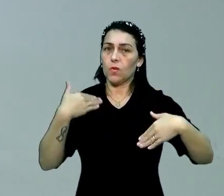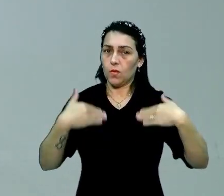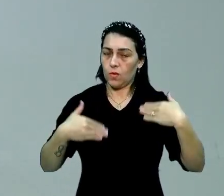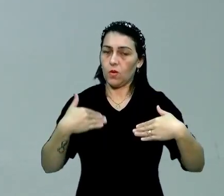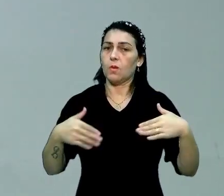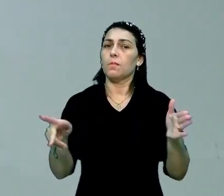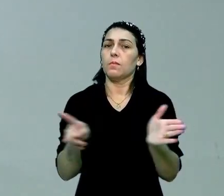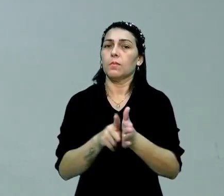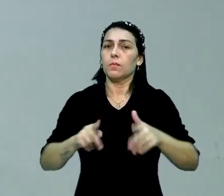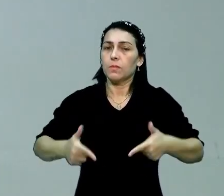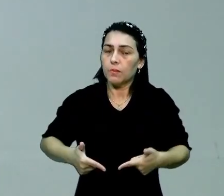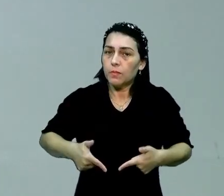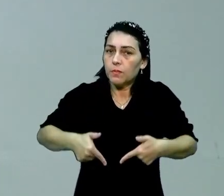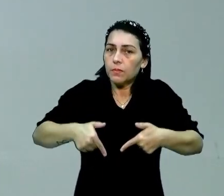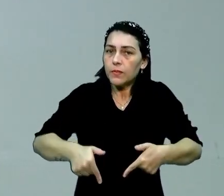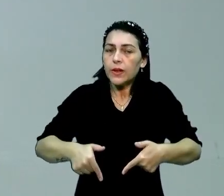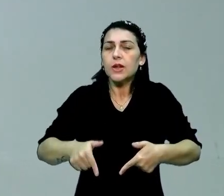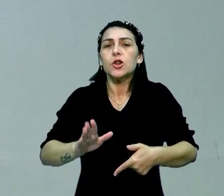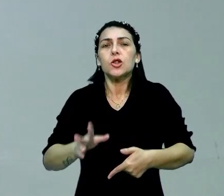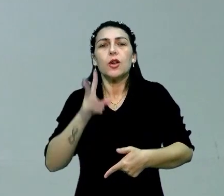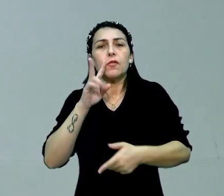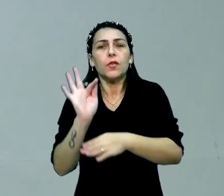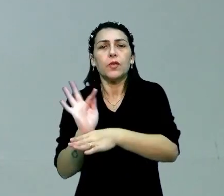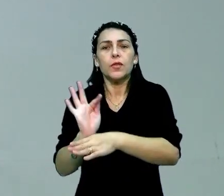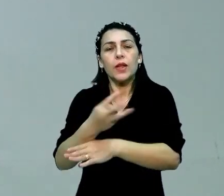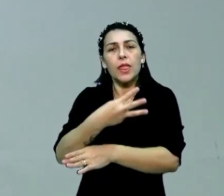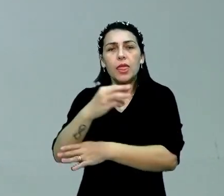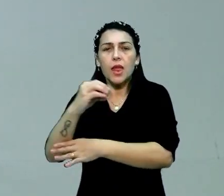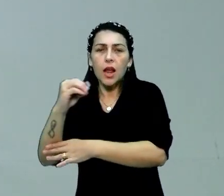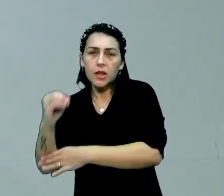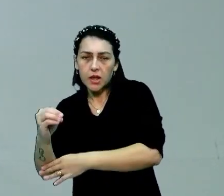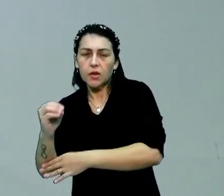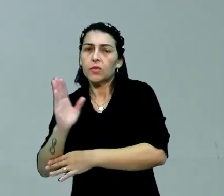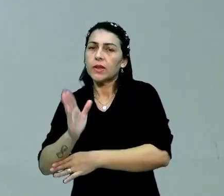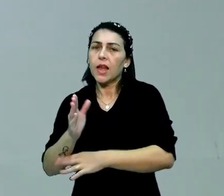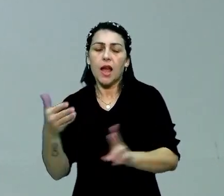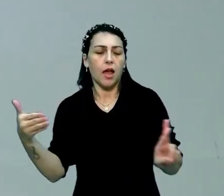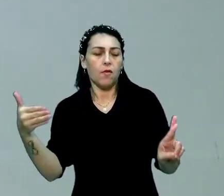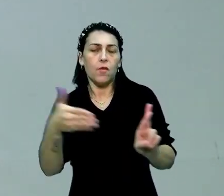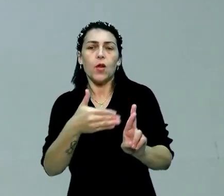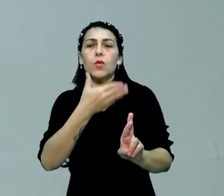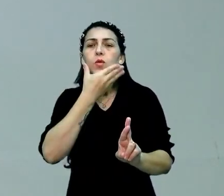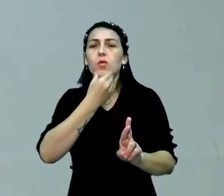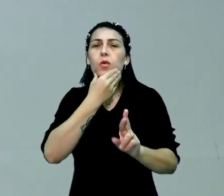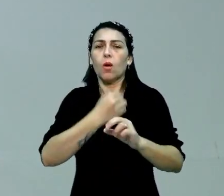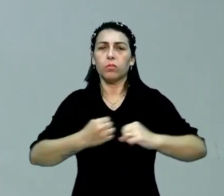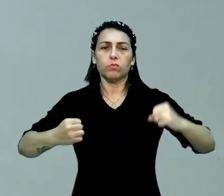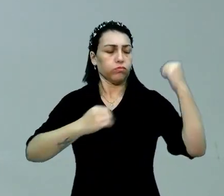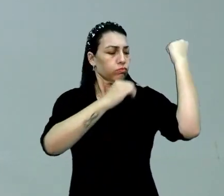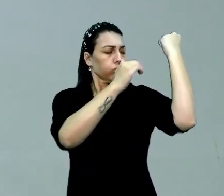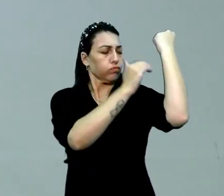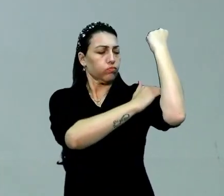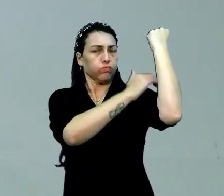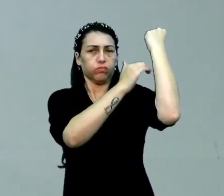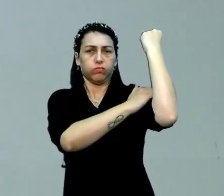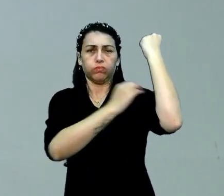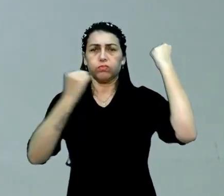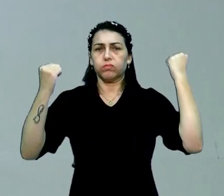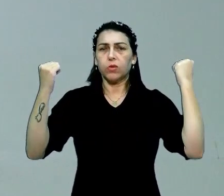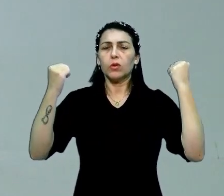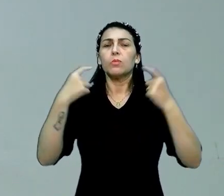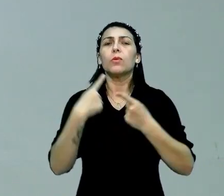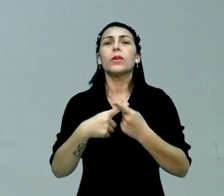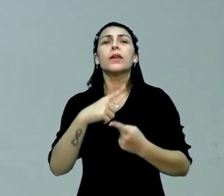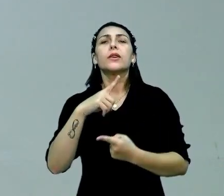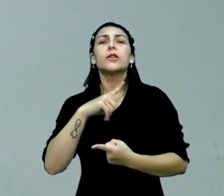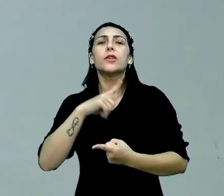de guerra. Provavelmente quem já assistiu o filme 300 tem aquela referência daqueles homens truculentos, brutescos, grandões, porque eles